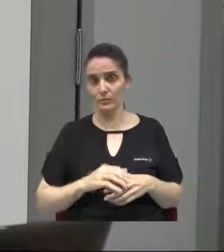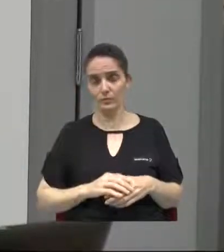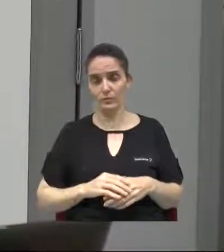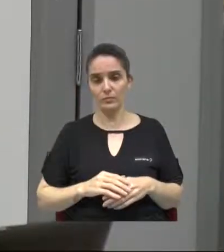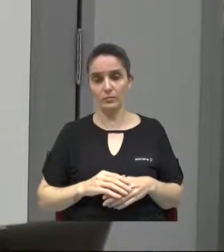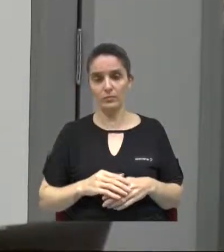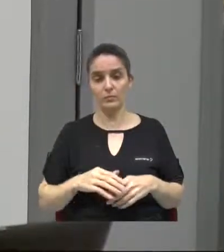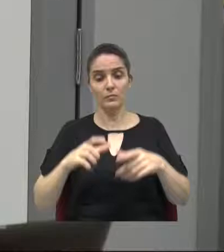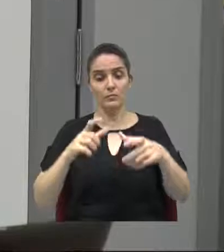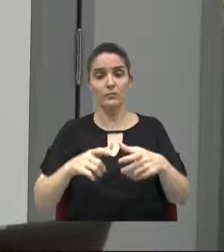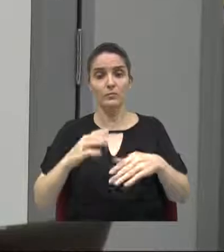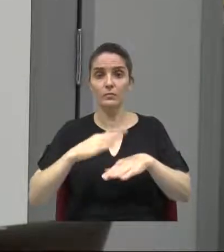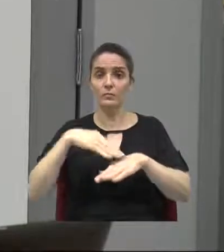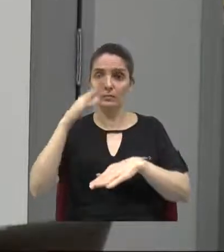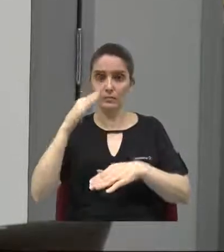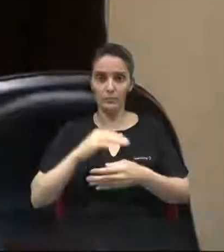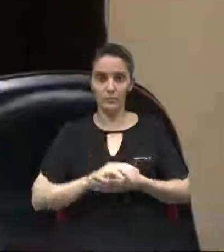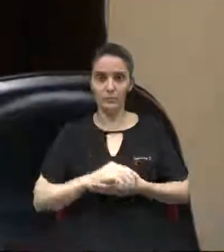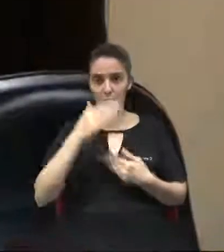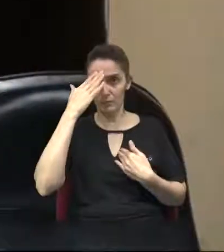Obrigado pelas suas palavras, a senhora me comove.